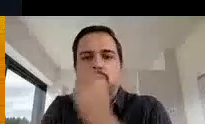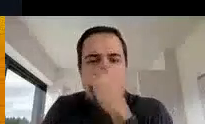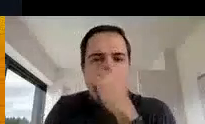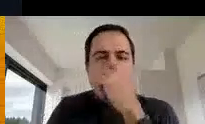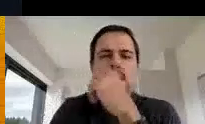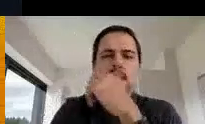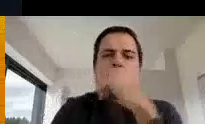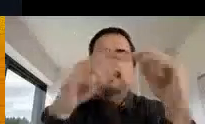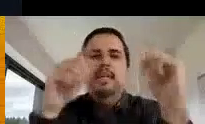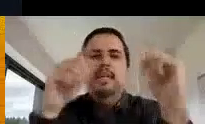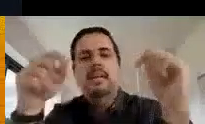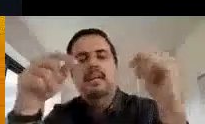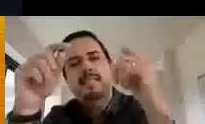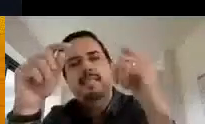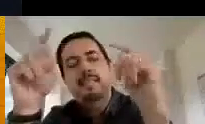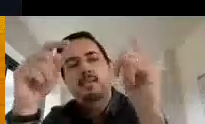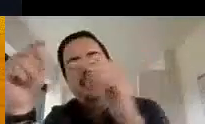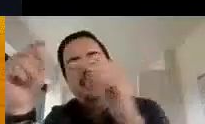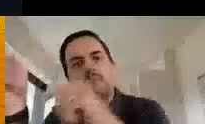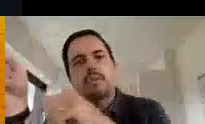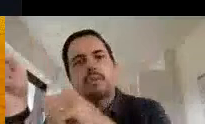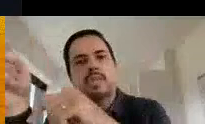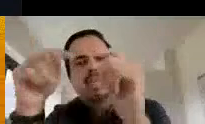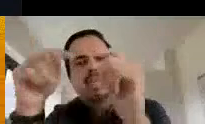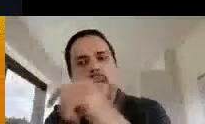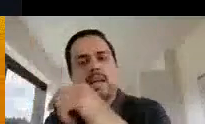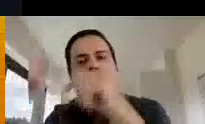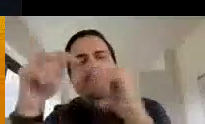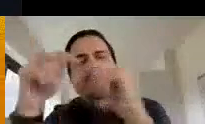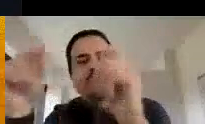sanduíche em 10 minutos. Ele tem que entender da área de entrega, ele tem que entender como é que é o